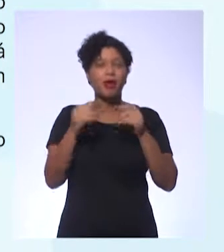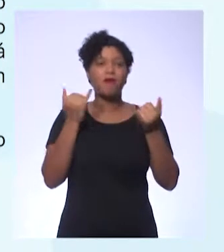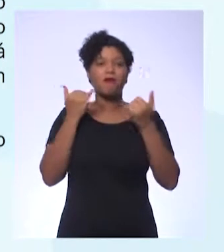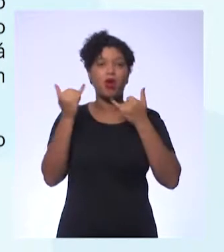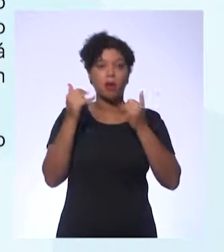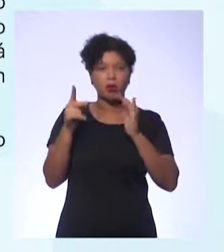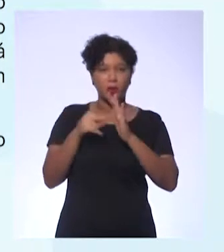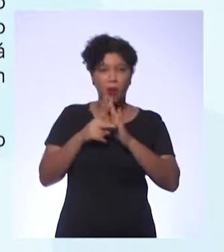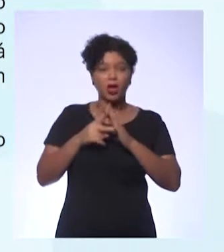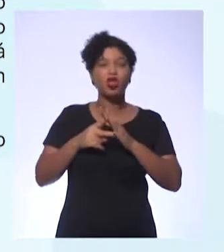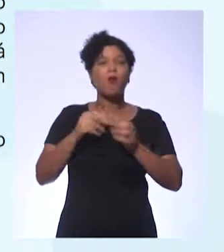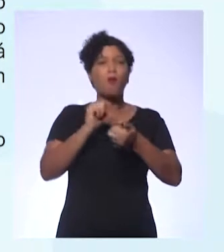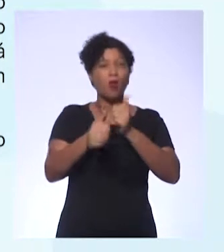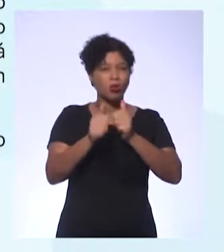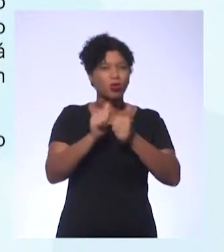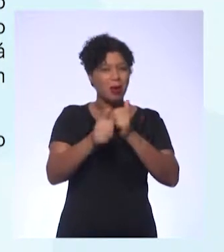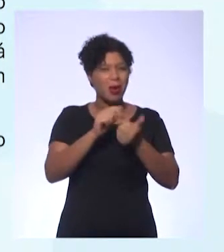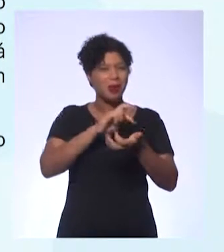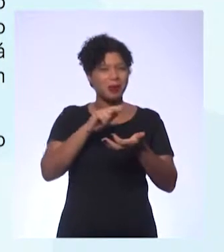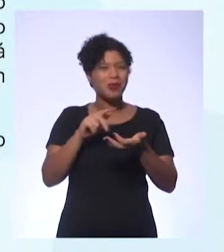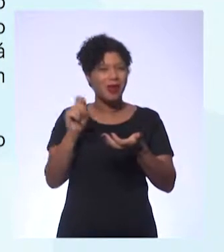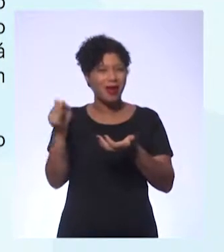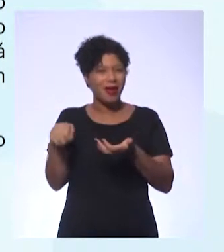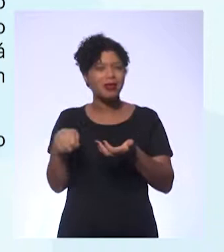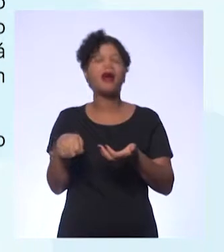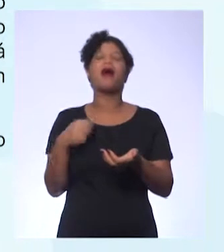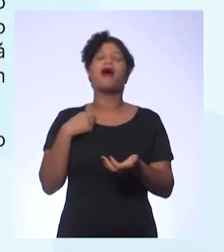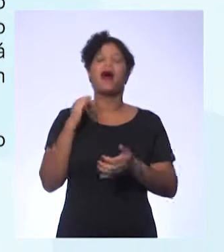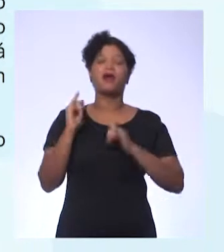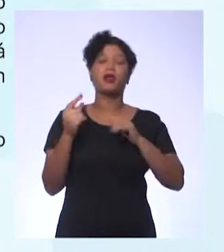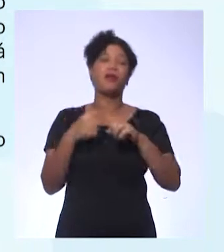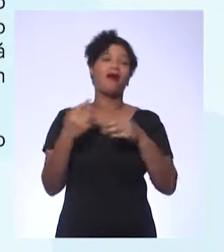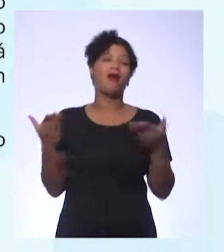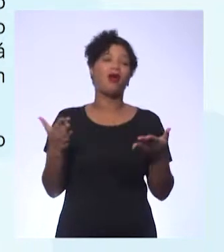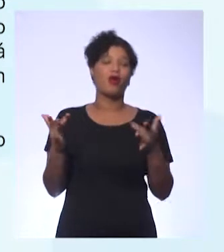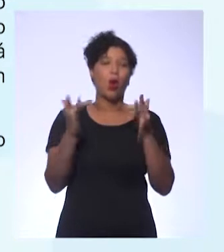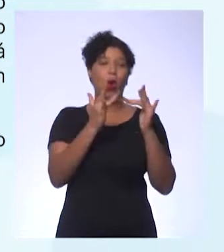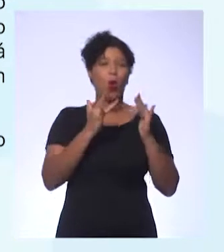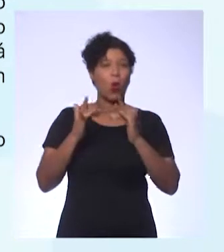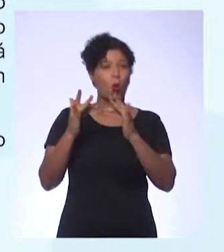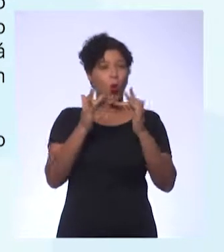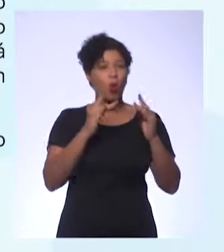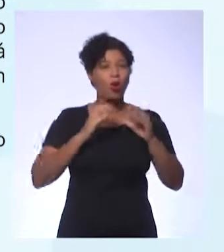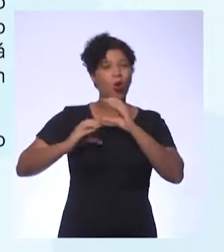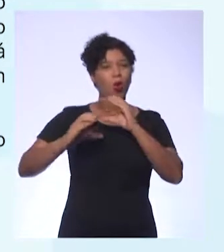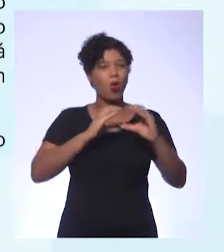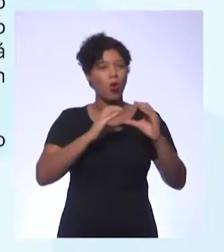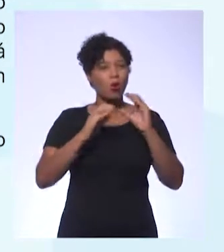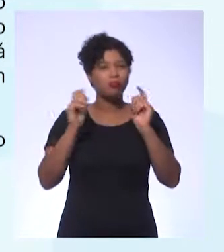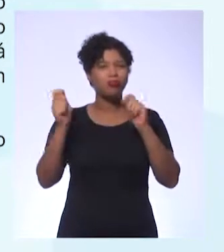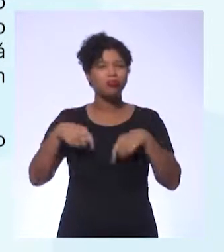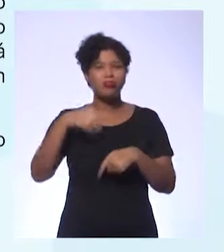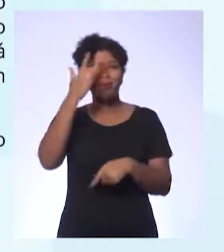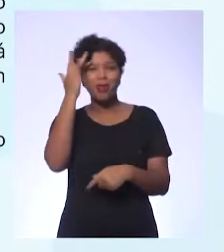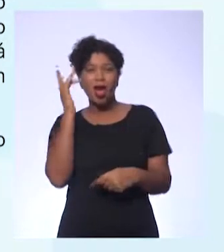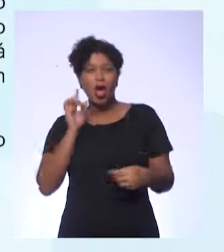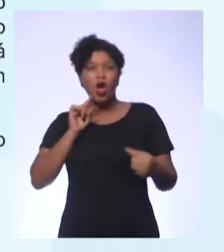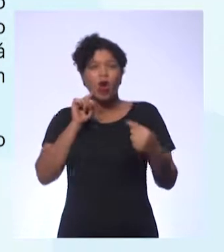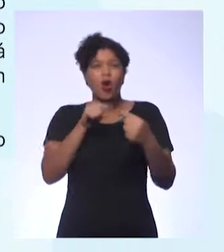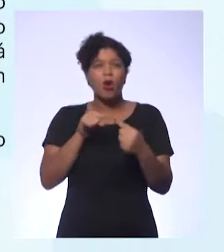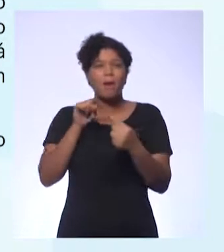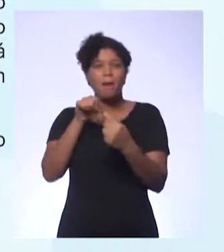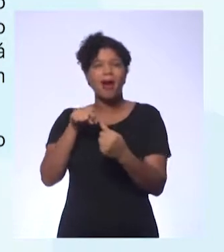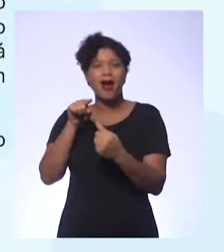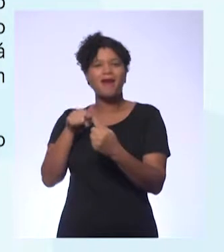esportivas, etc. Numa geração que se conecta para tudo, tornou-se o caminho ideal para estar a par dos acontecimentos